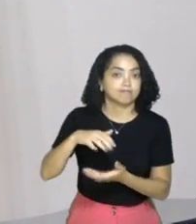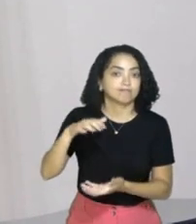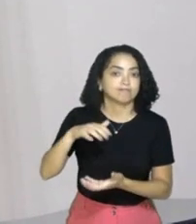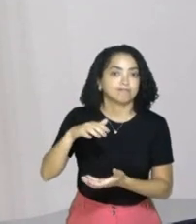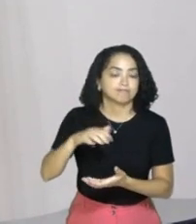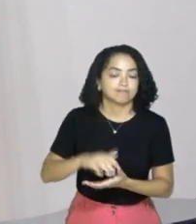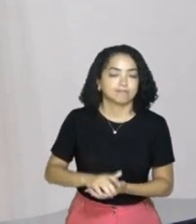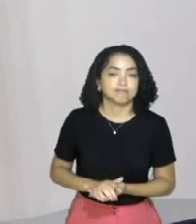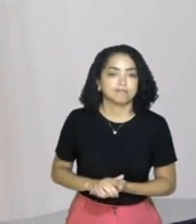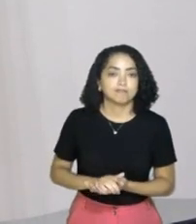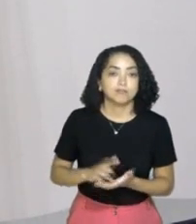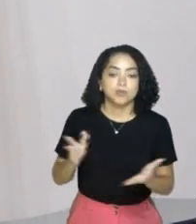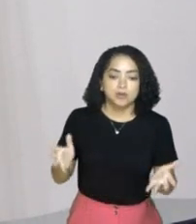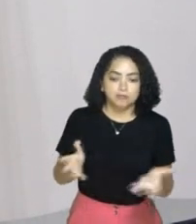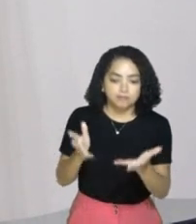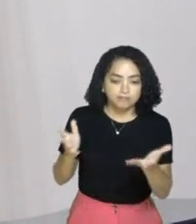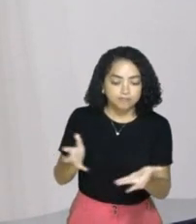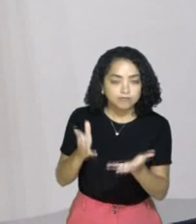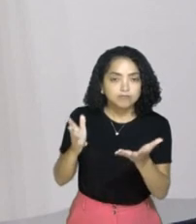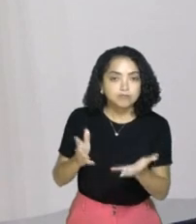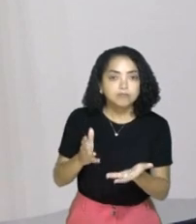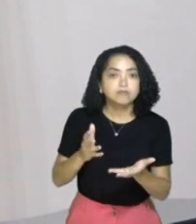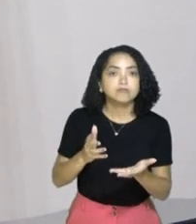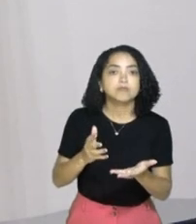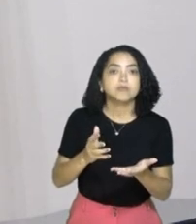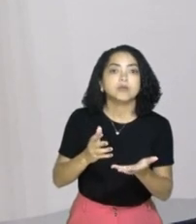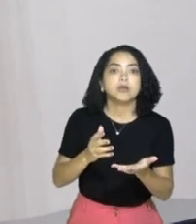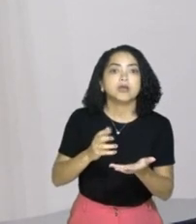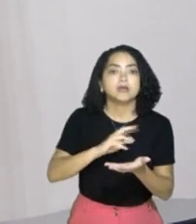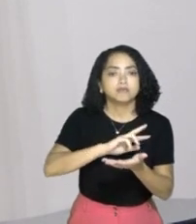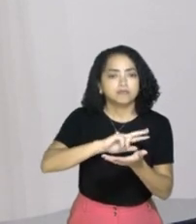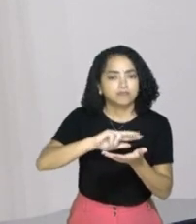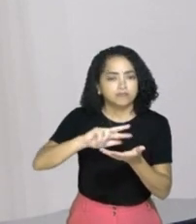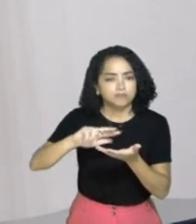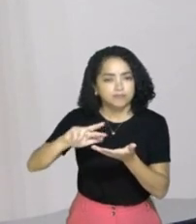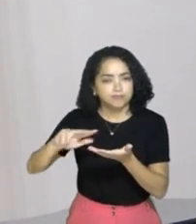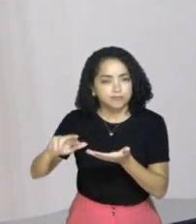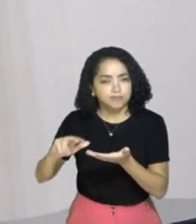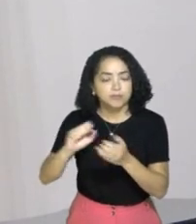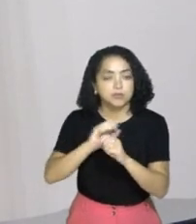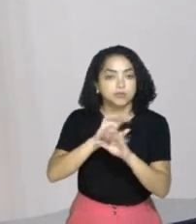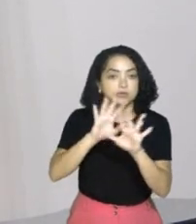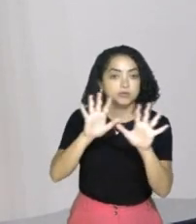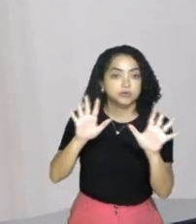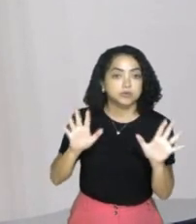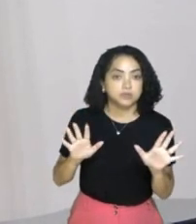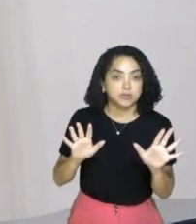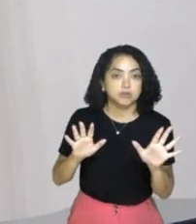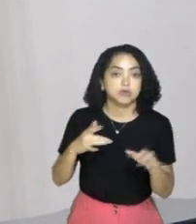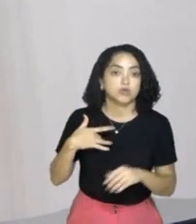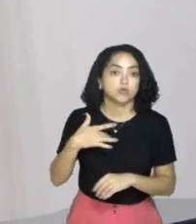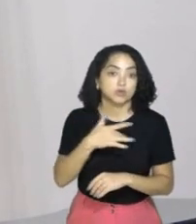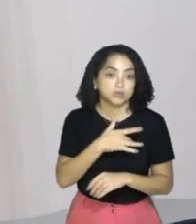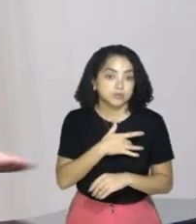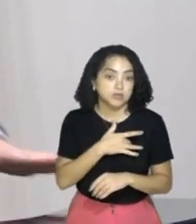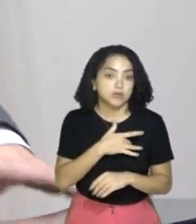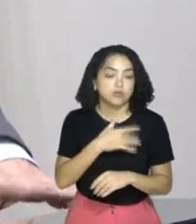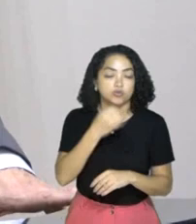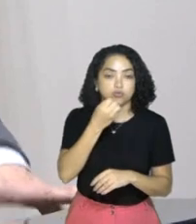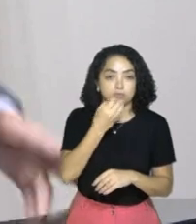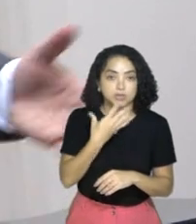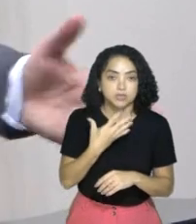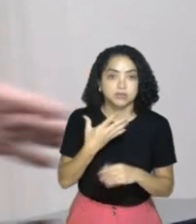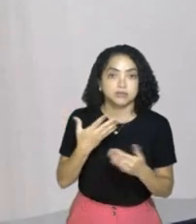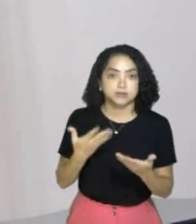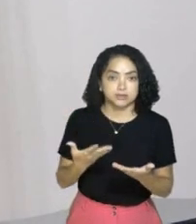projeto busca promover atividades socioeducacionais e de esclarecimento quanto à saúde o bem-estar